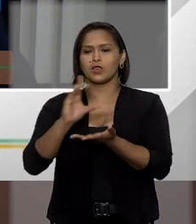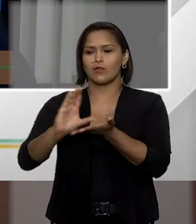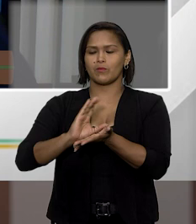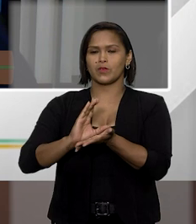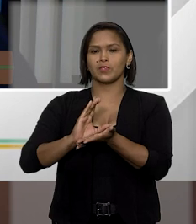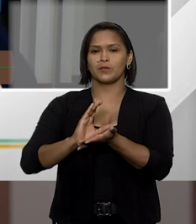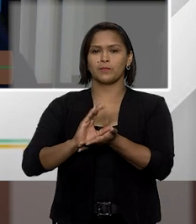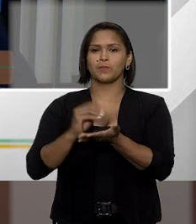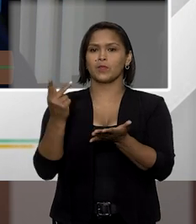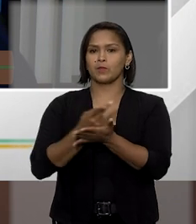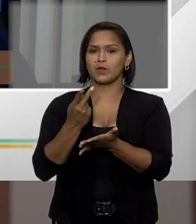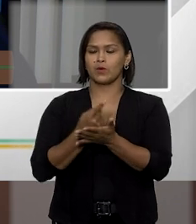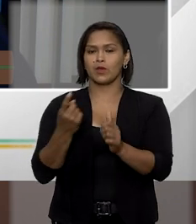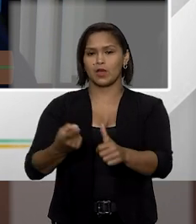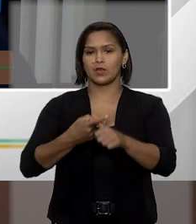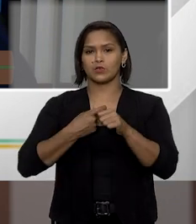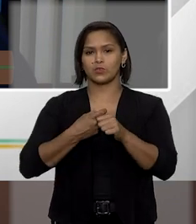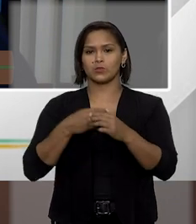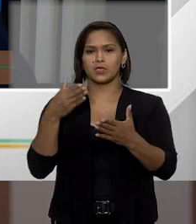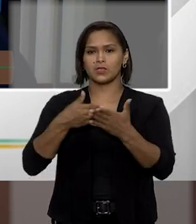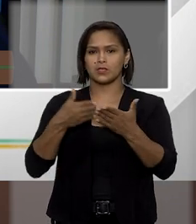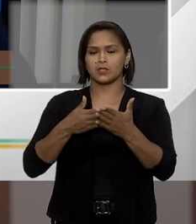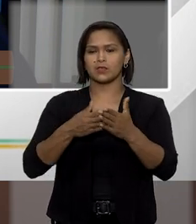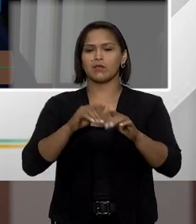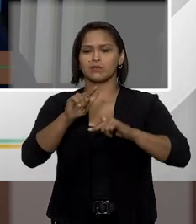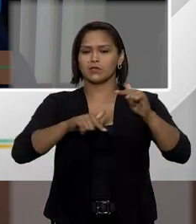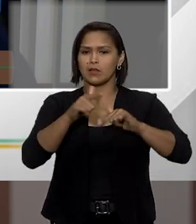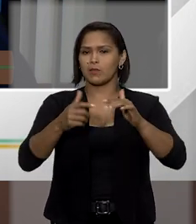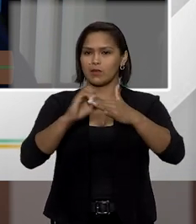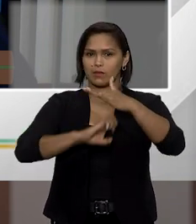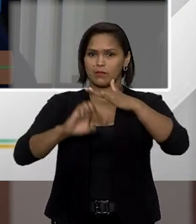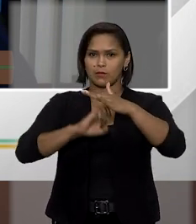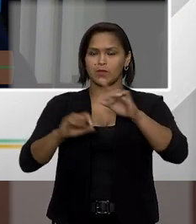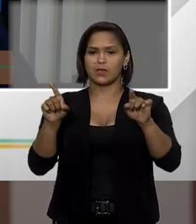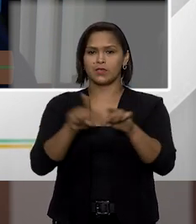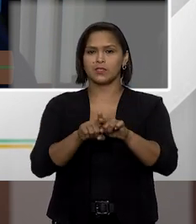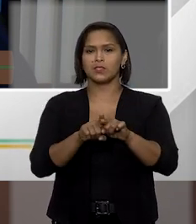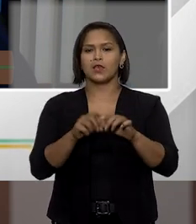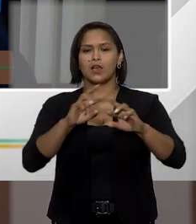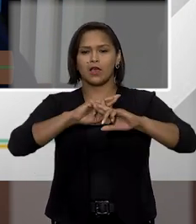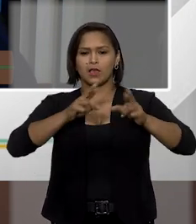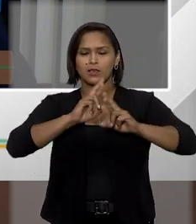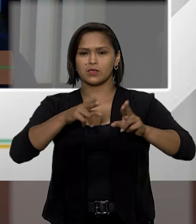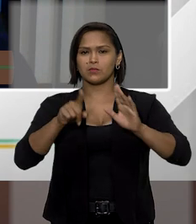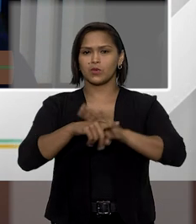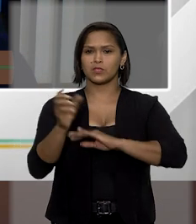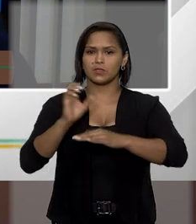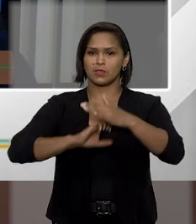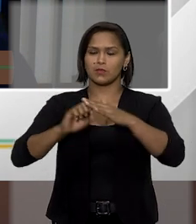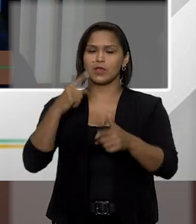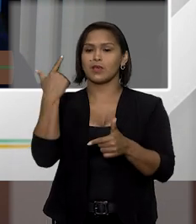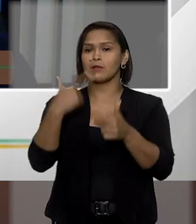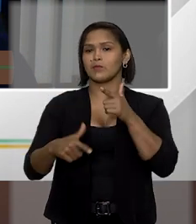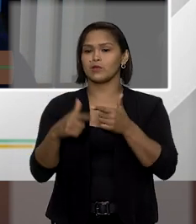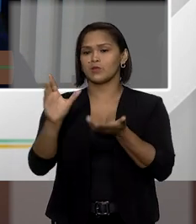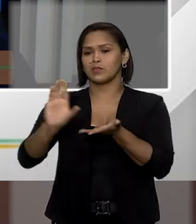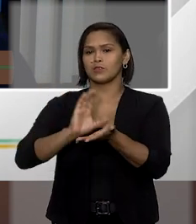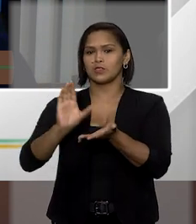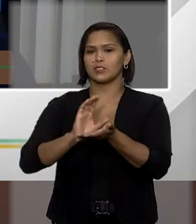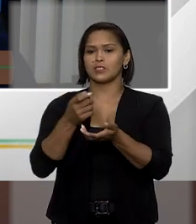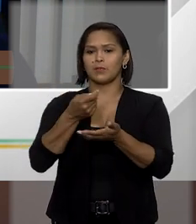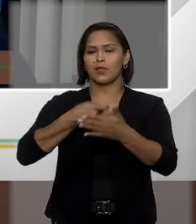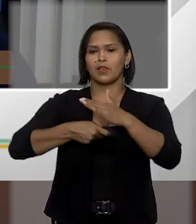pela infração, a suspensão ou interdição parcial das atividades da empresa, a dissolução compulsória da empresa e a proibição de